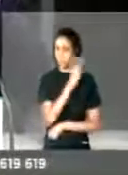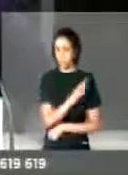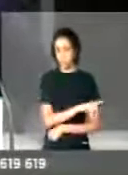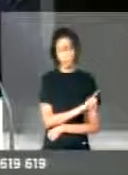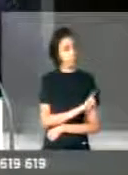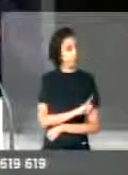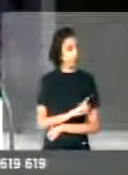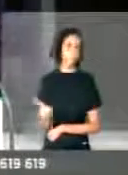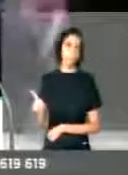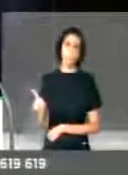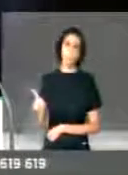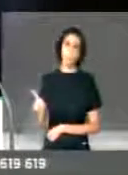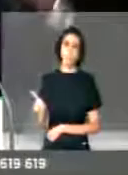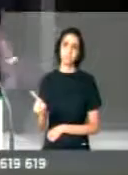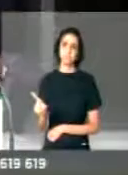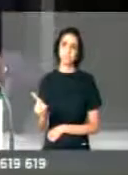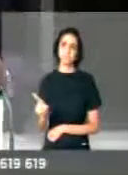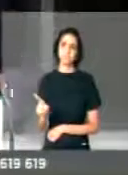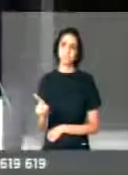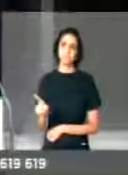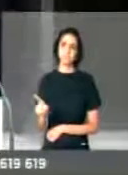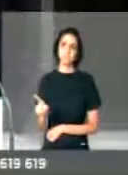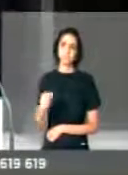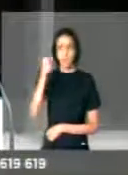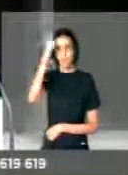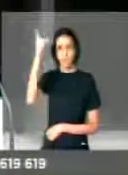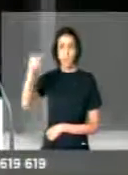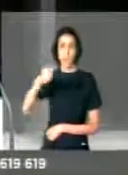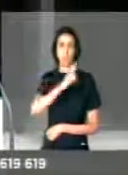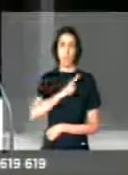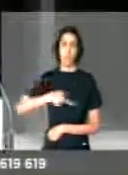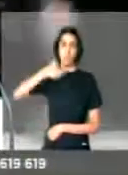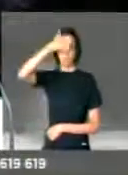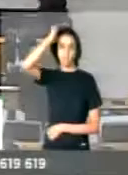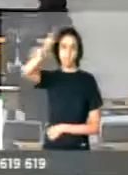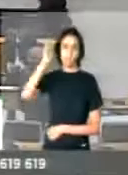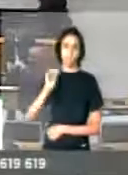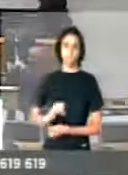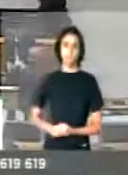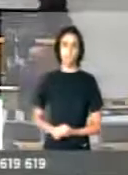do ensino médio urdida pelo governo Temer.